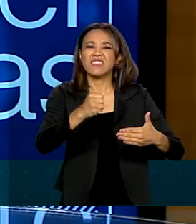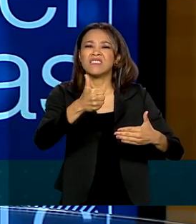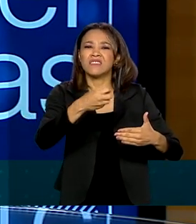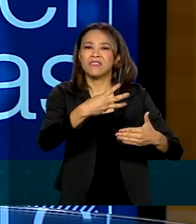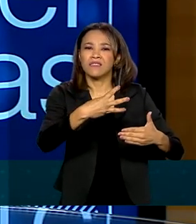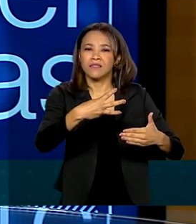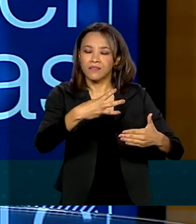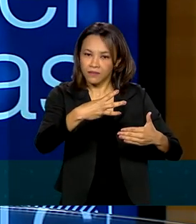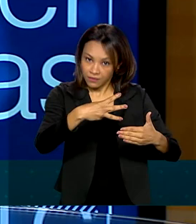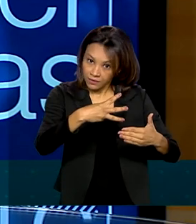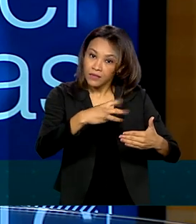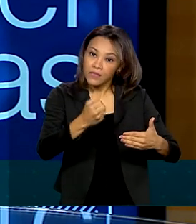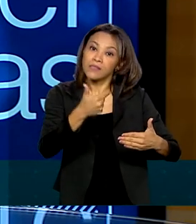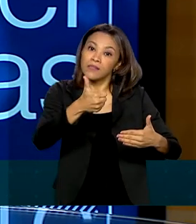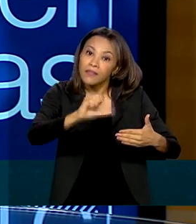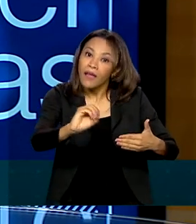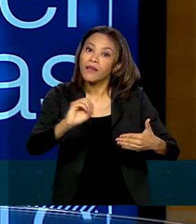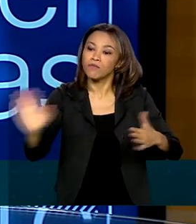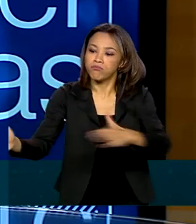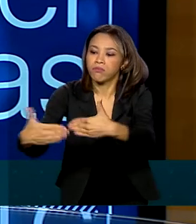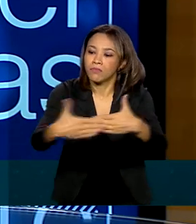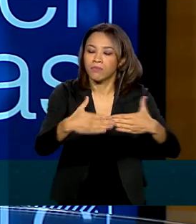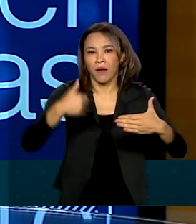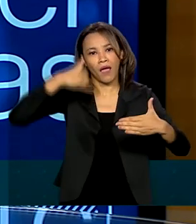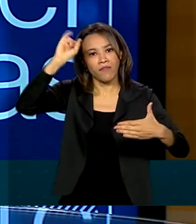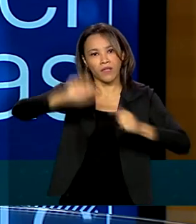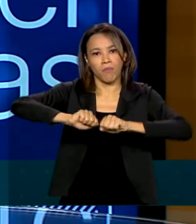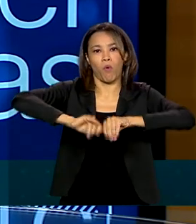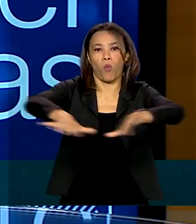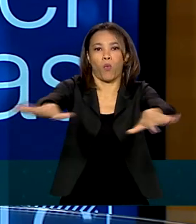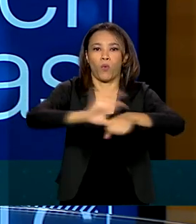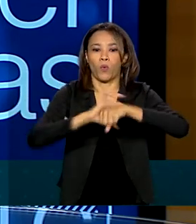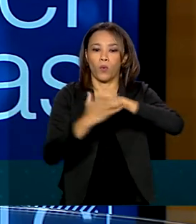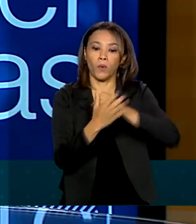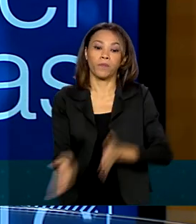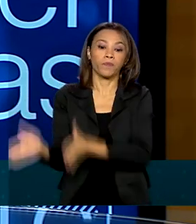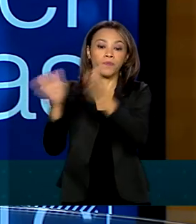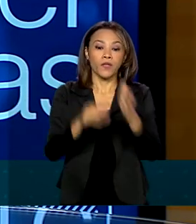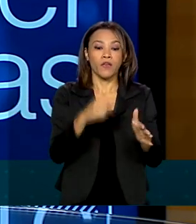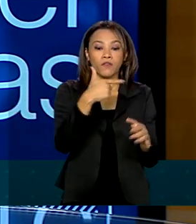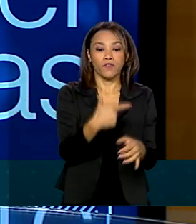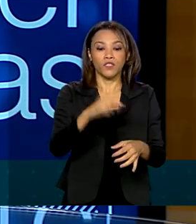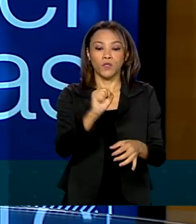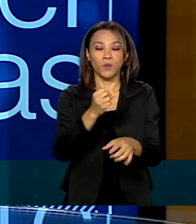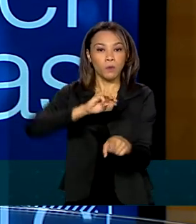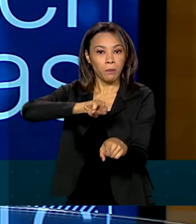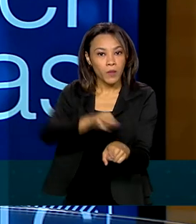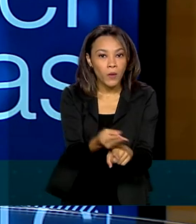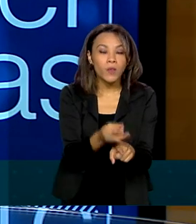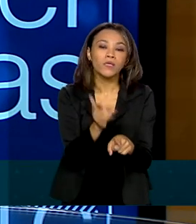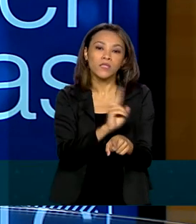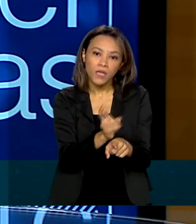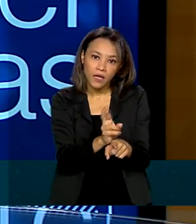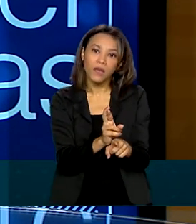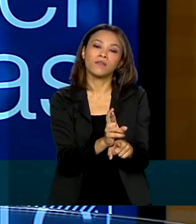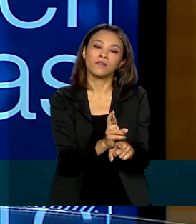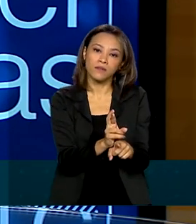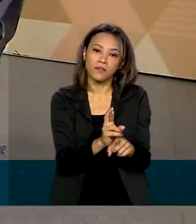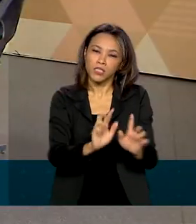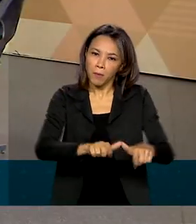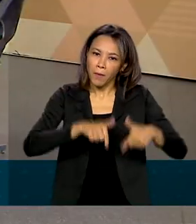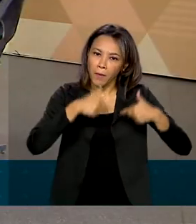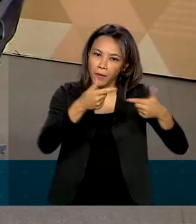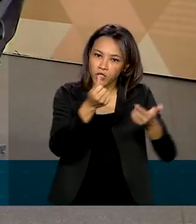vírus. Só em investimento pela Covid, nós fizemos investimento de mais de 28 milhões de reais no embate com a Covid.